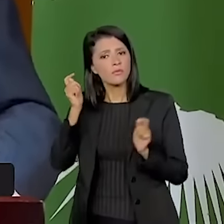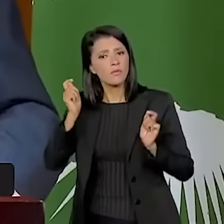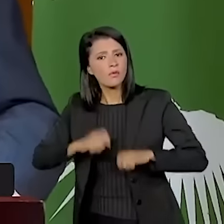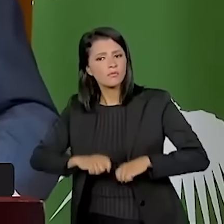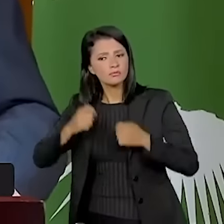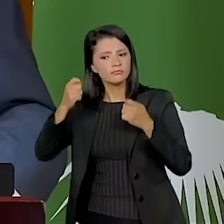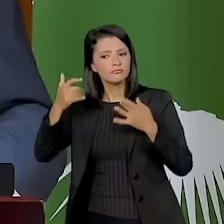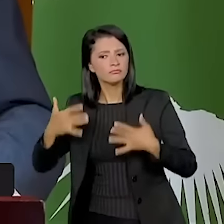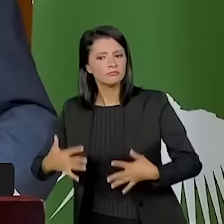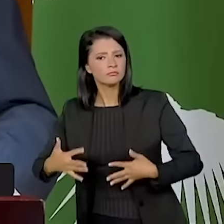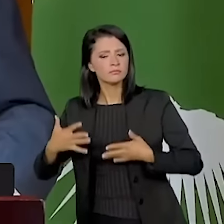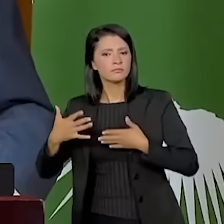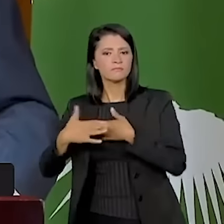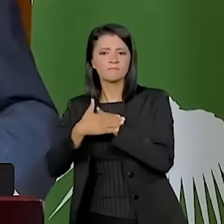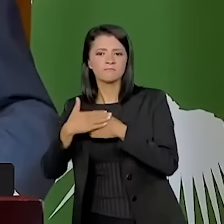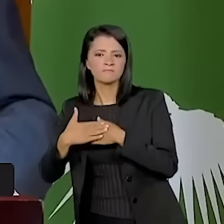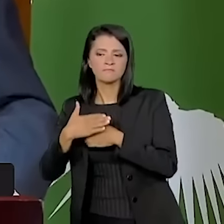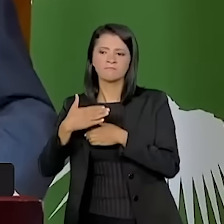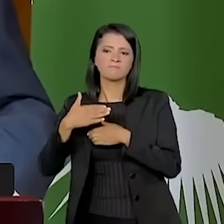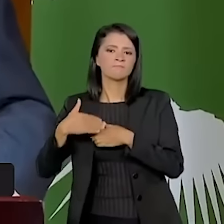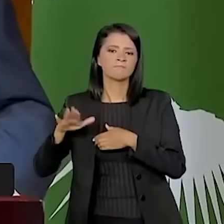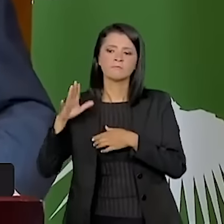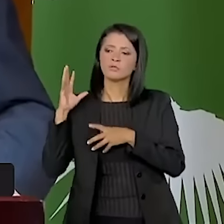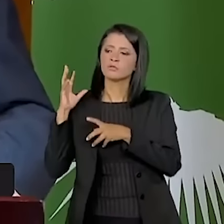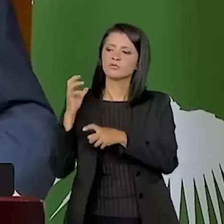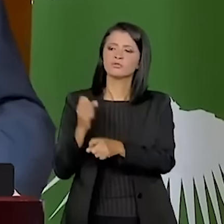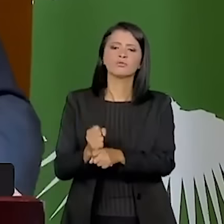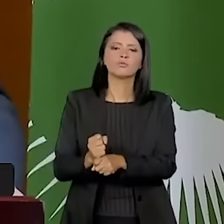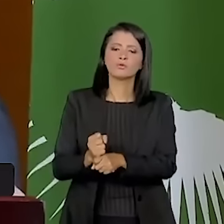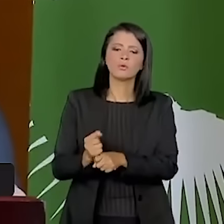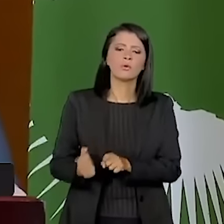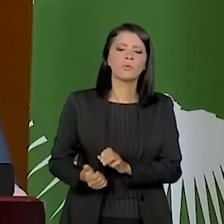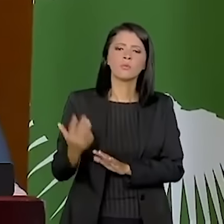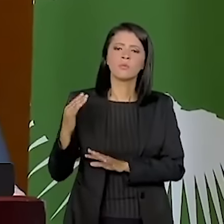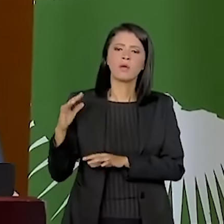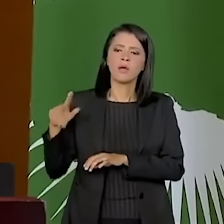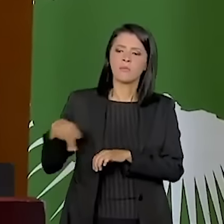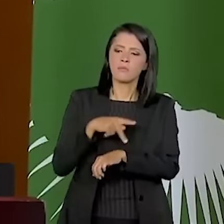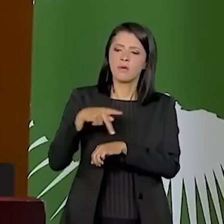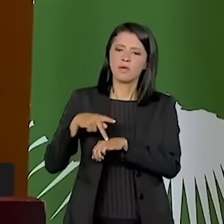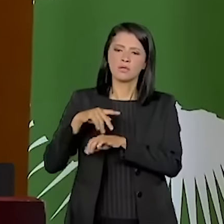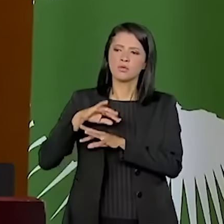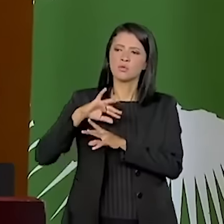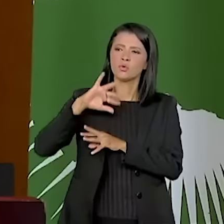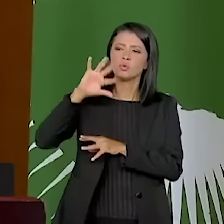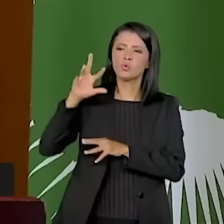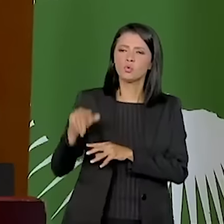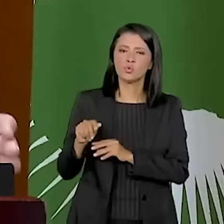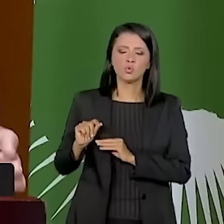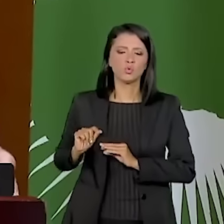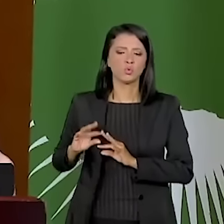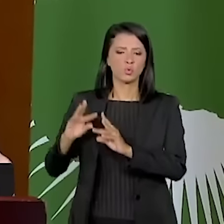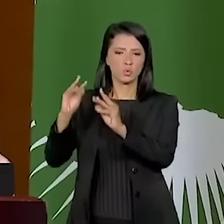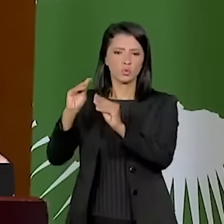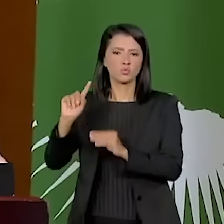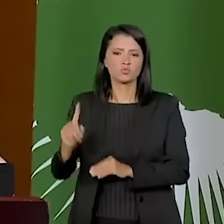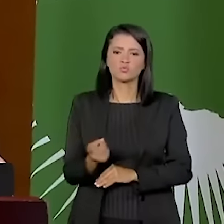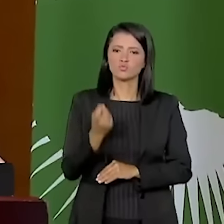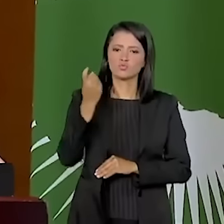falar para quase que a totalidade dos países africanos de uma única